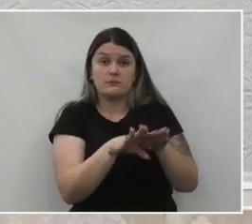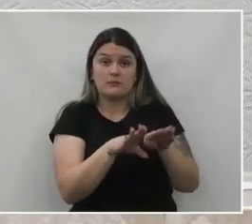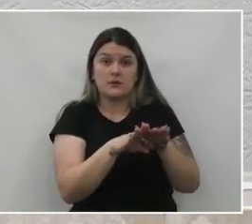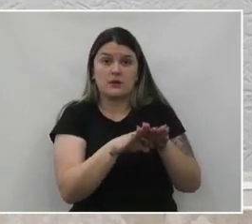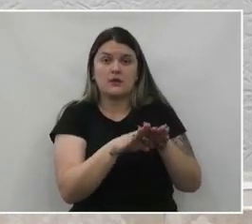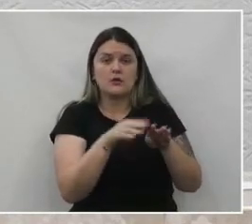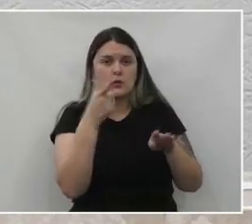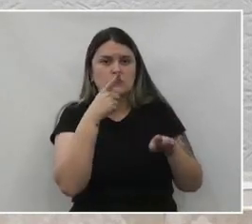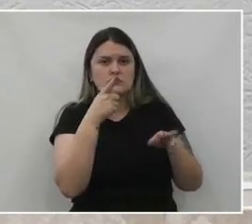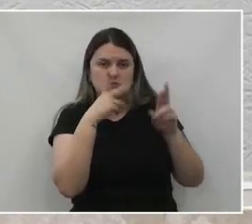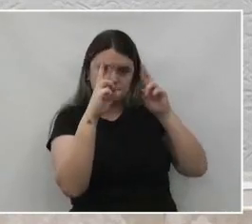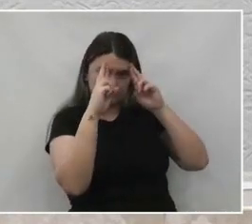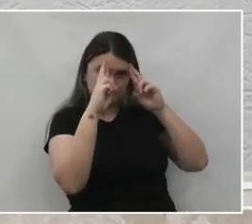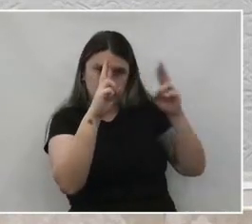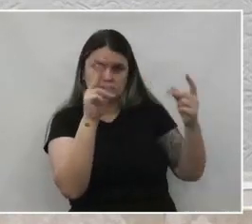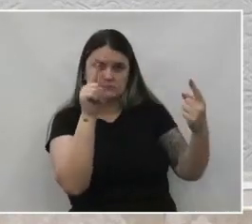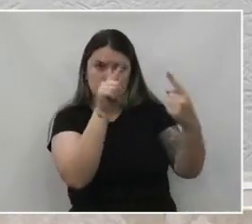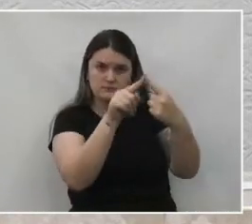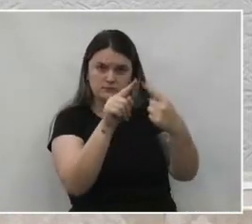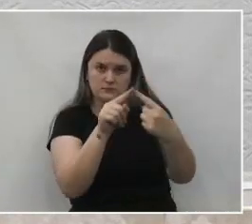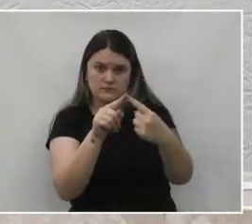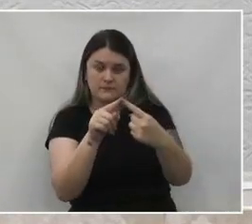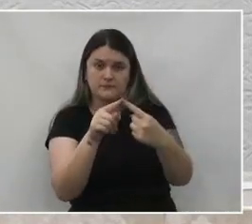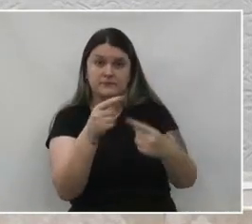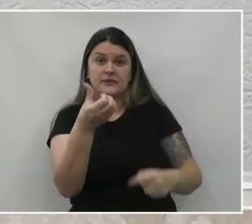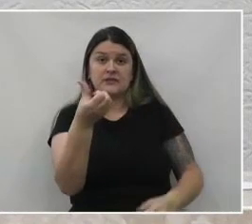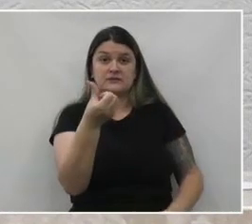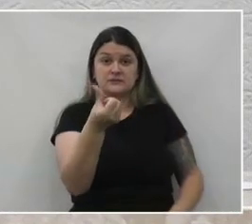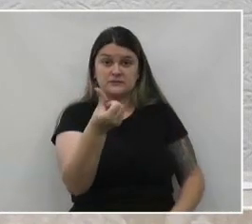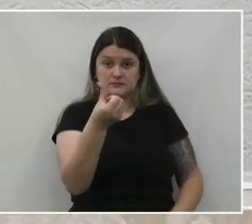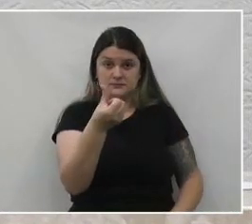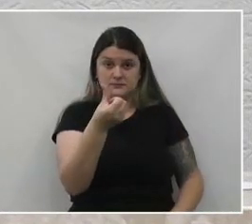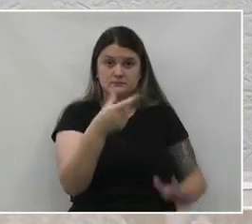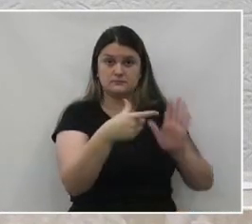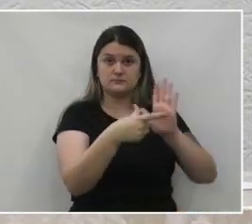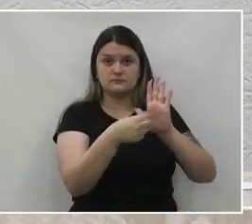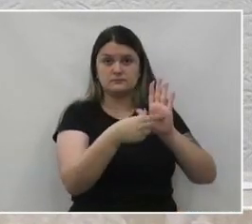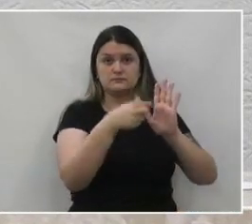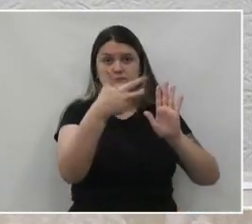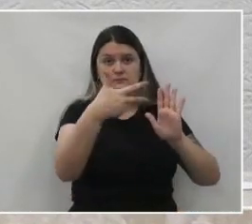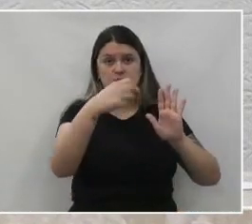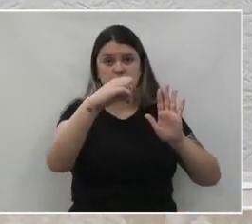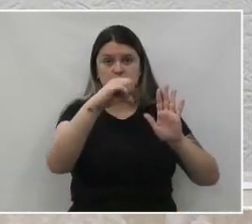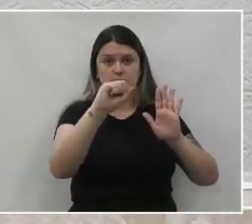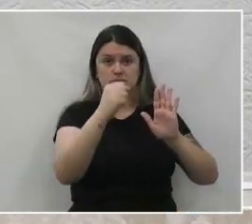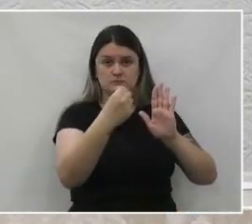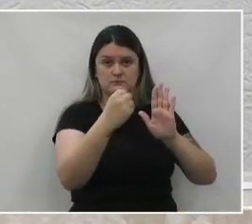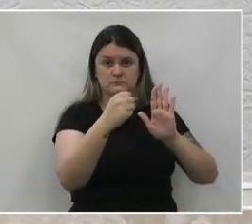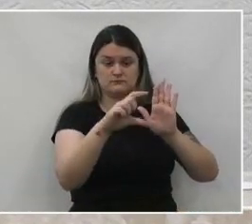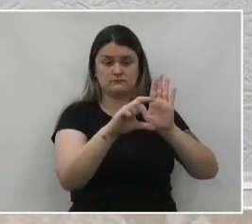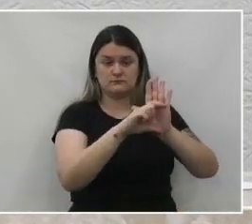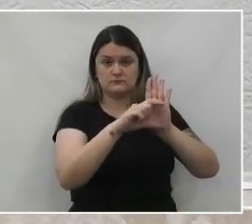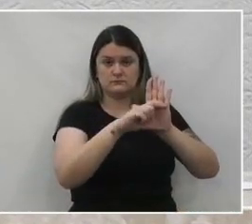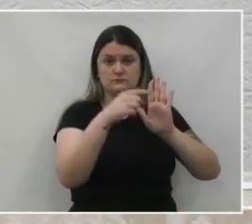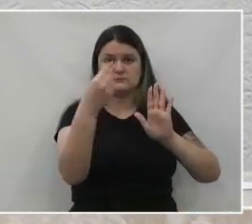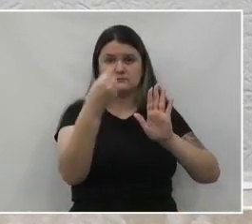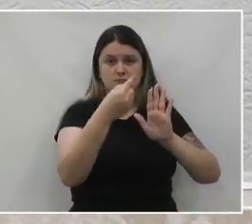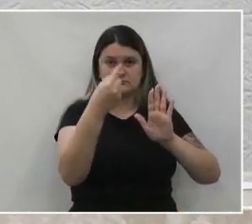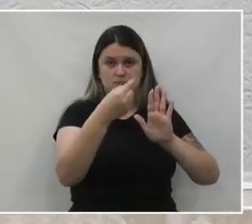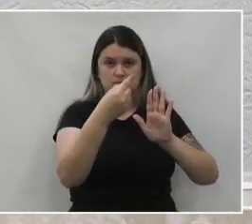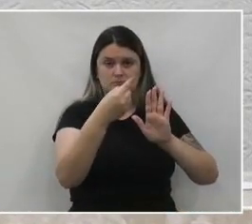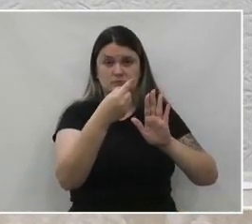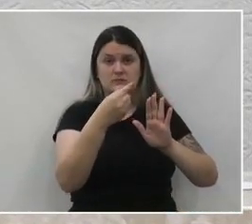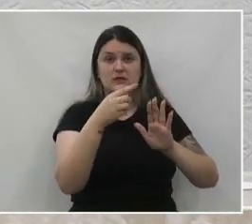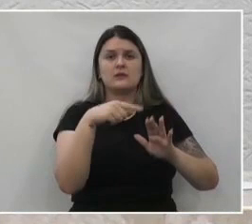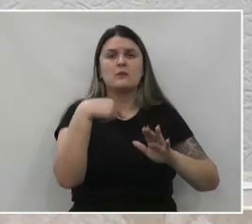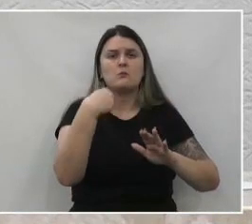das metas e objetivos. 6. Artigo 398. Parágrafo 1º. Proferida